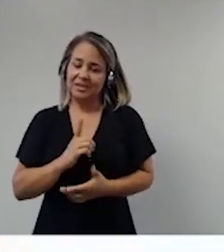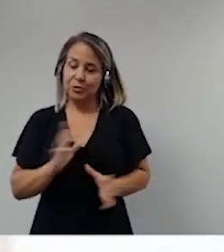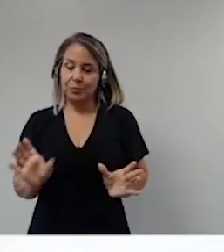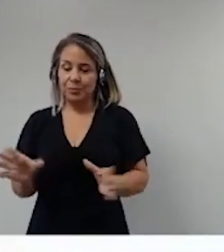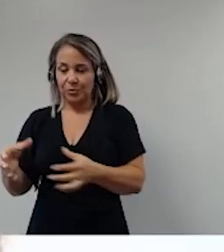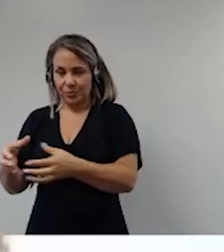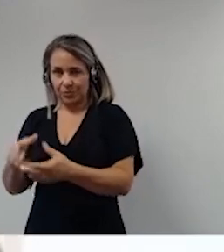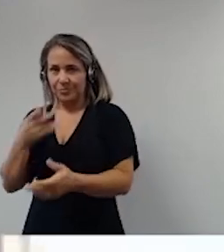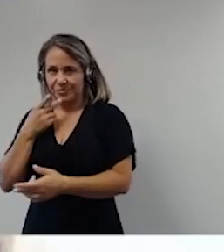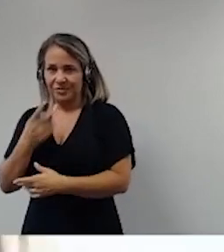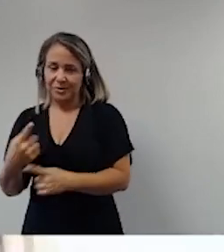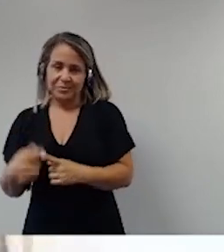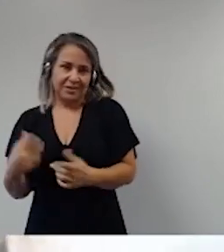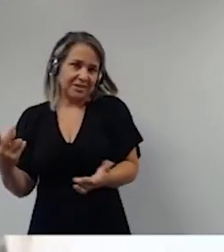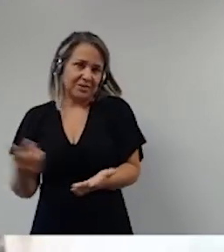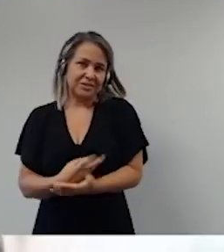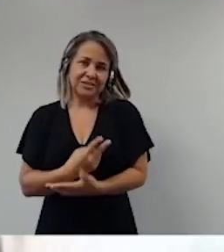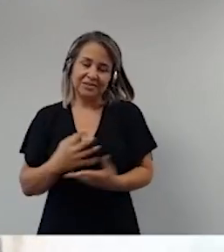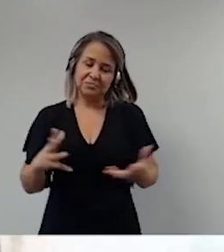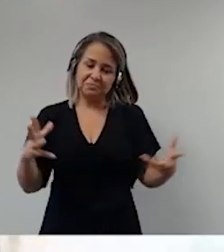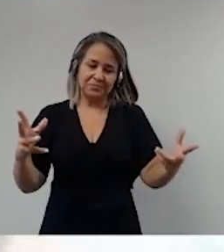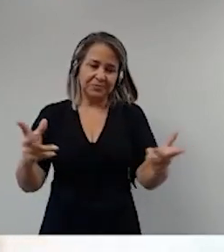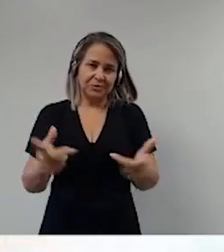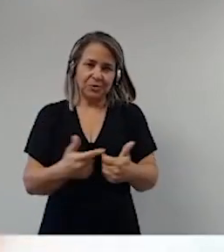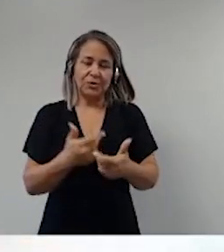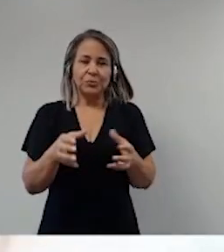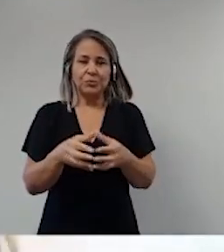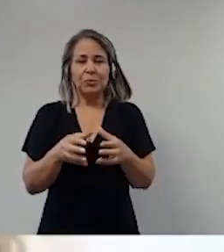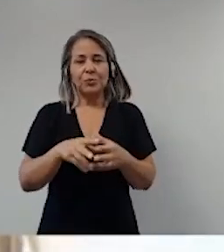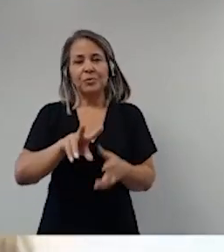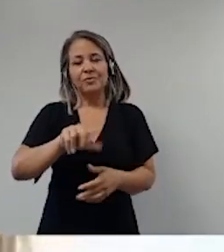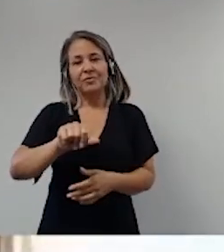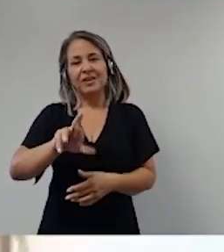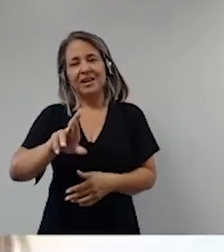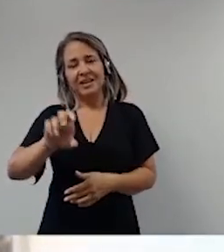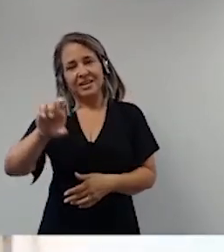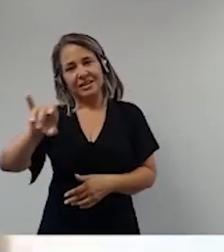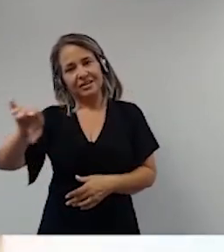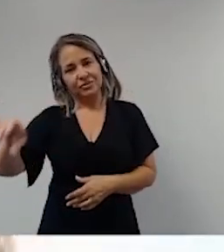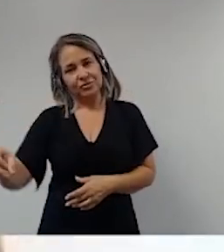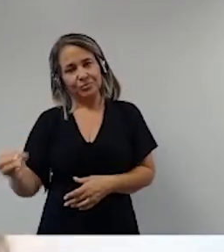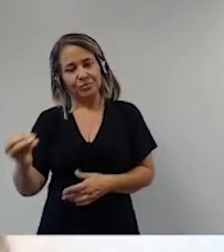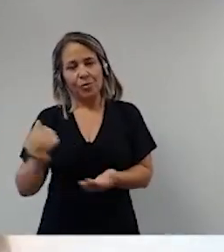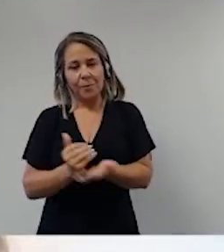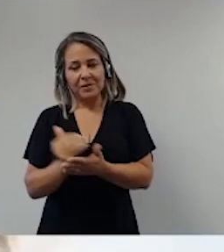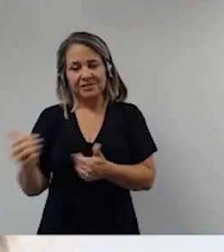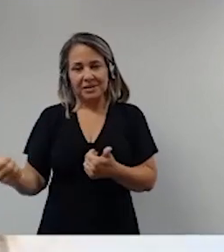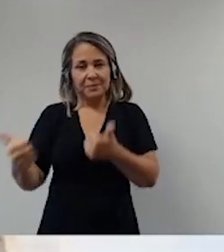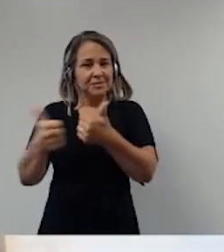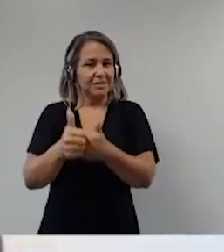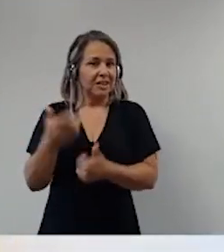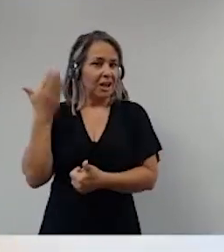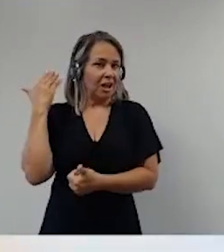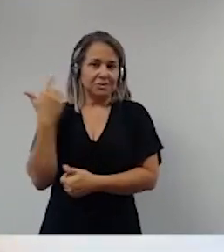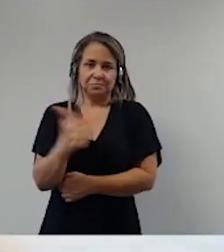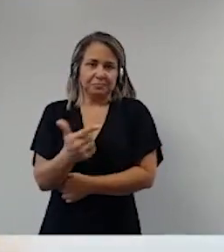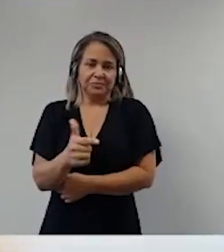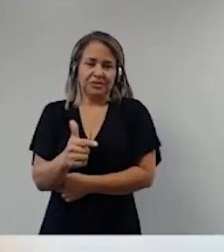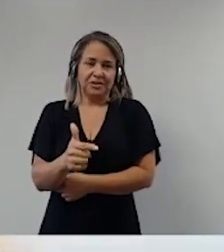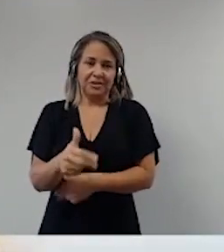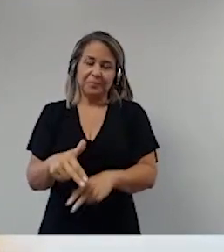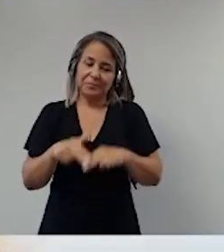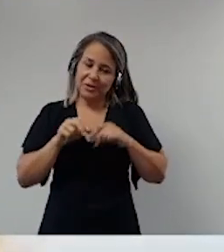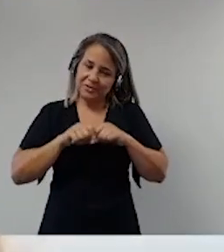eu falo, e acho que isso acabou acontecendo com toda a Via Varejo, nós acabamos tendo uma aproximação que talvez não tivéssemos antes, se não fosse por